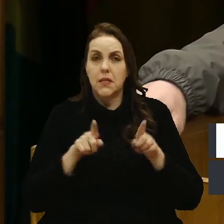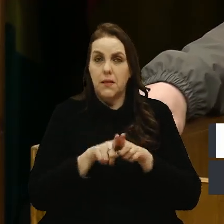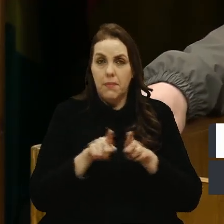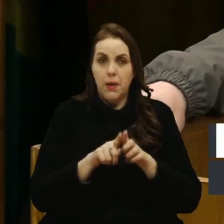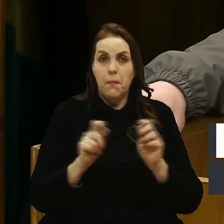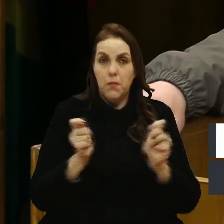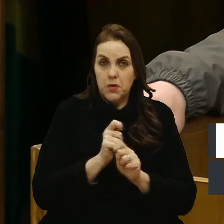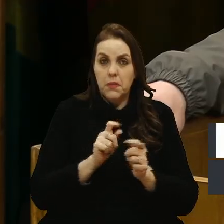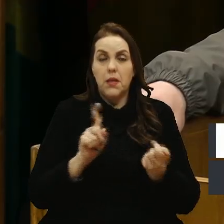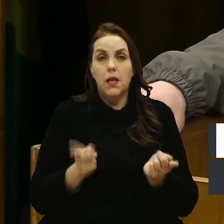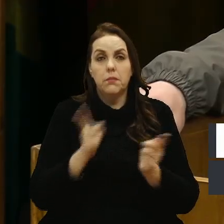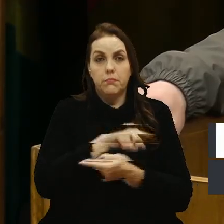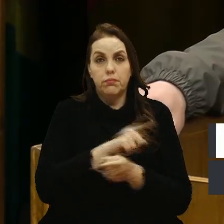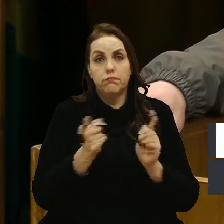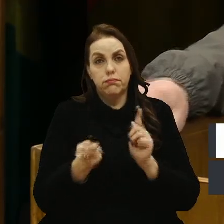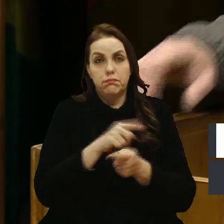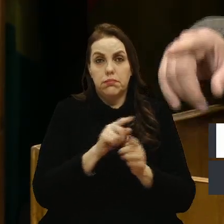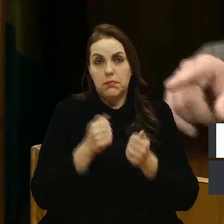para contrapor.